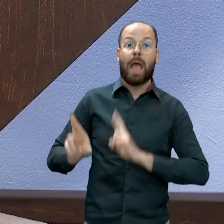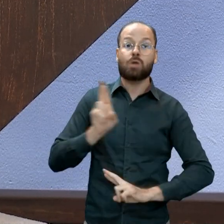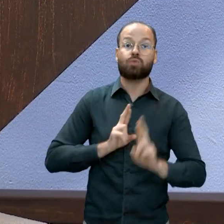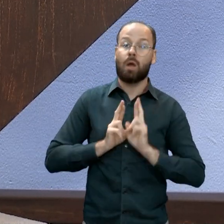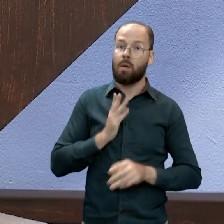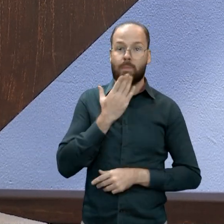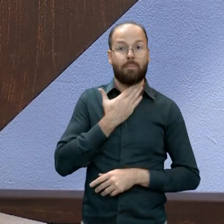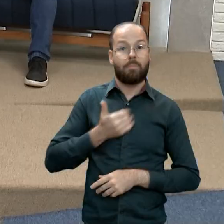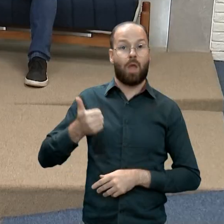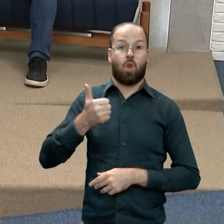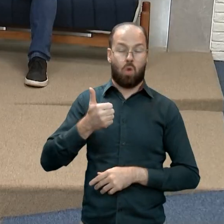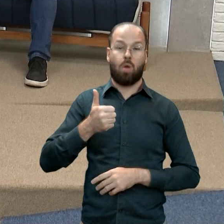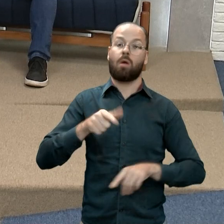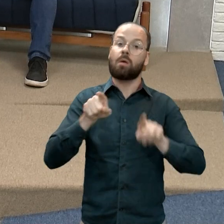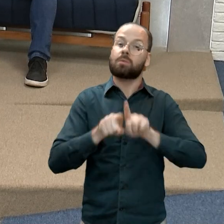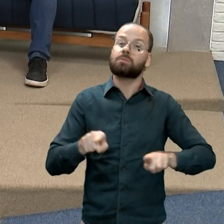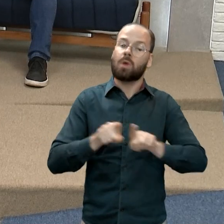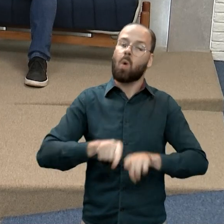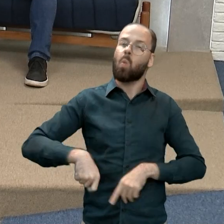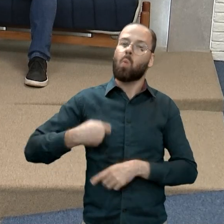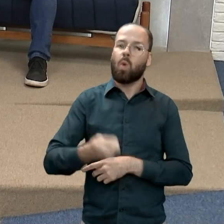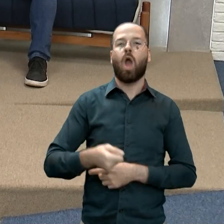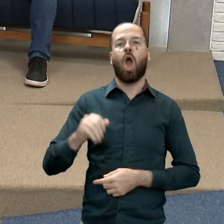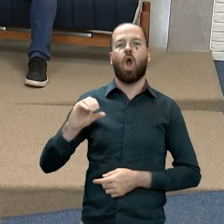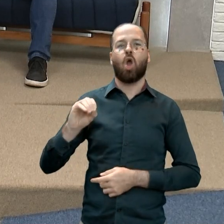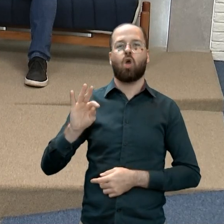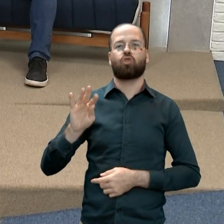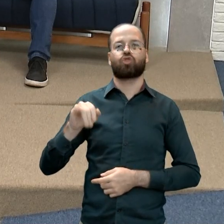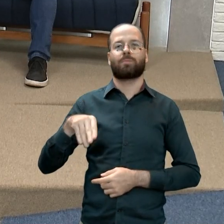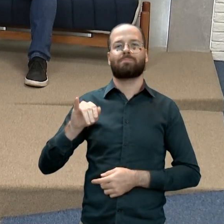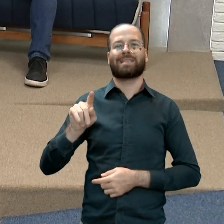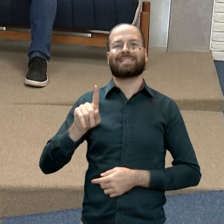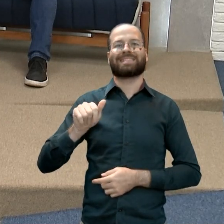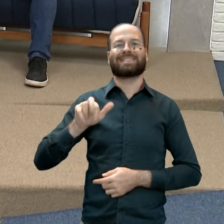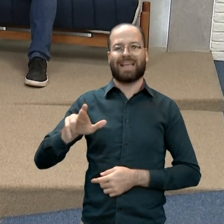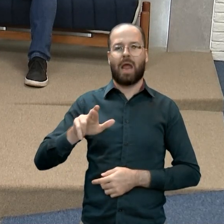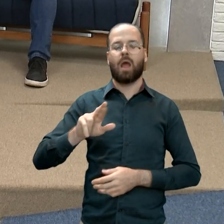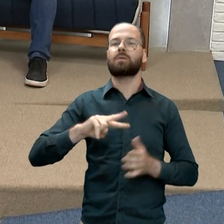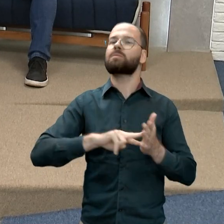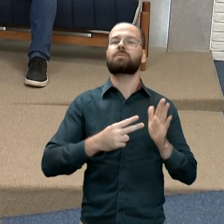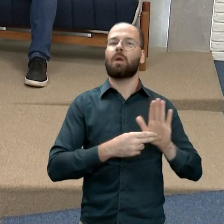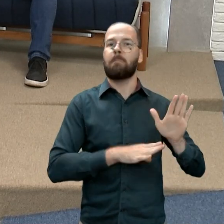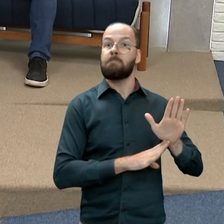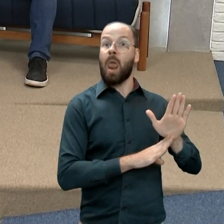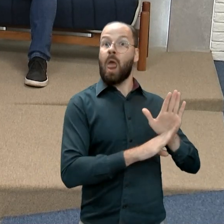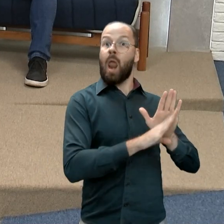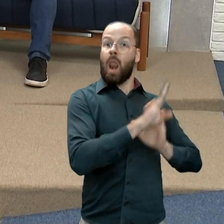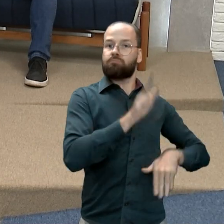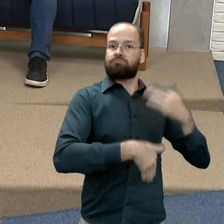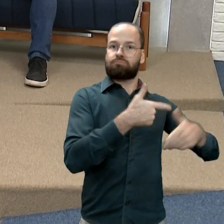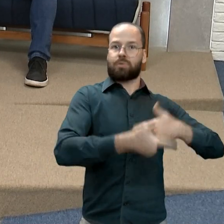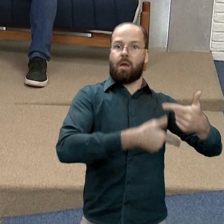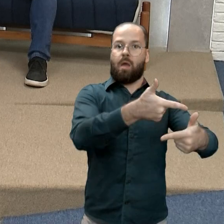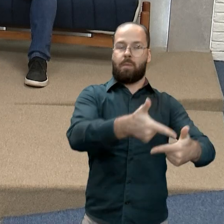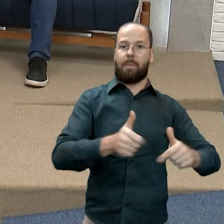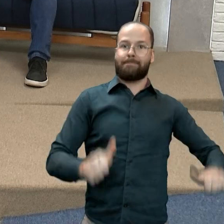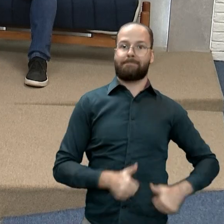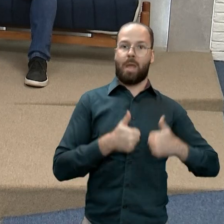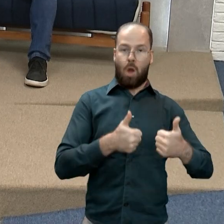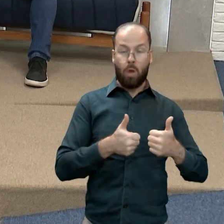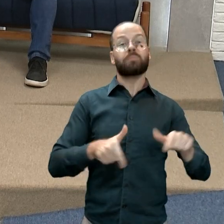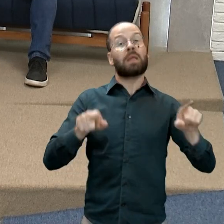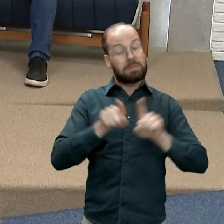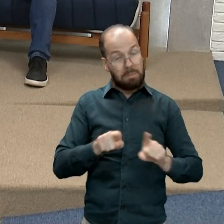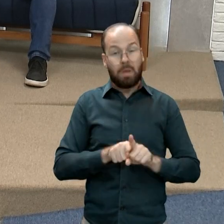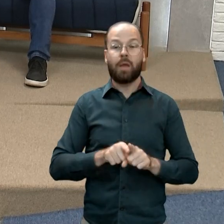Para otimizar, na verdade, alguns tipos de trabalho que antes colocavam tanta vida de seres humanos em risco, né?